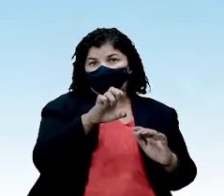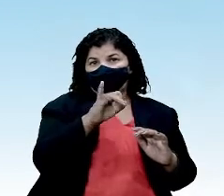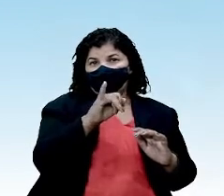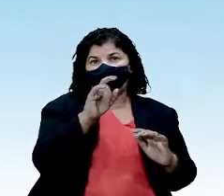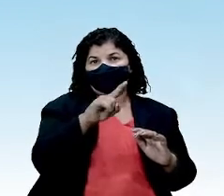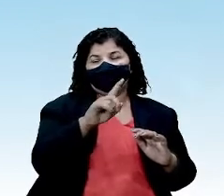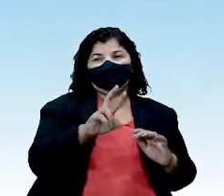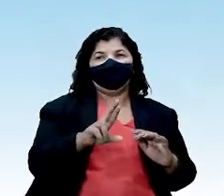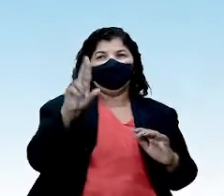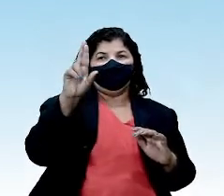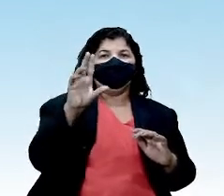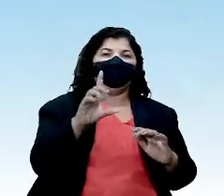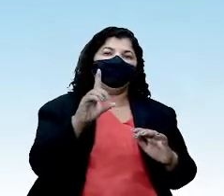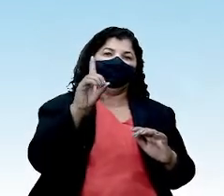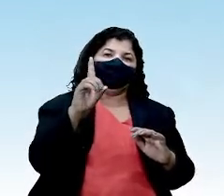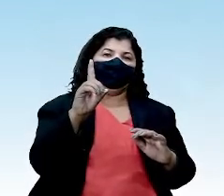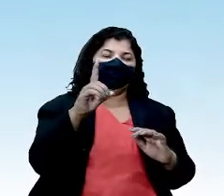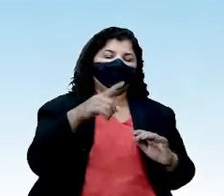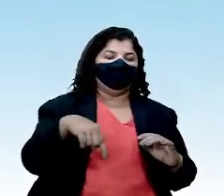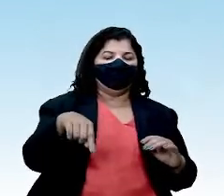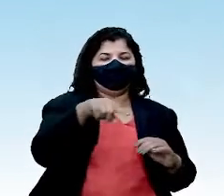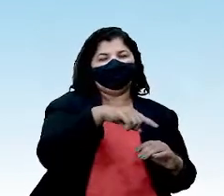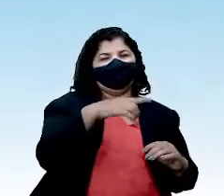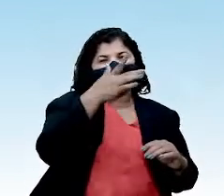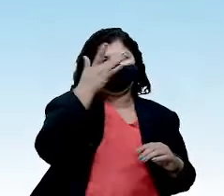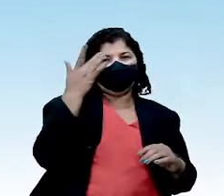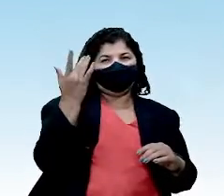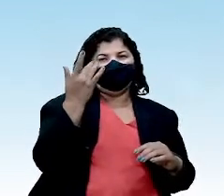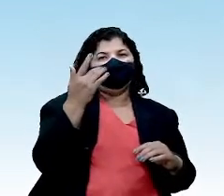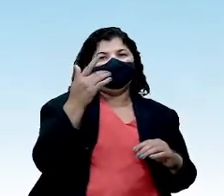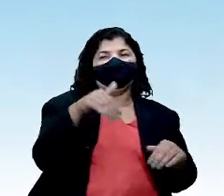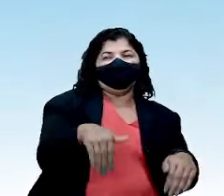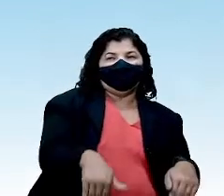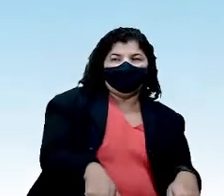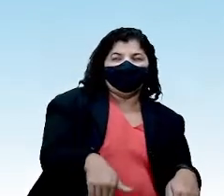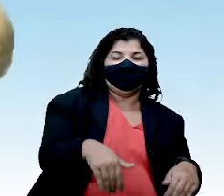Deus. E os súditos deveriam ter